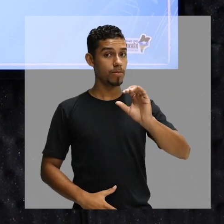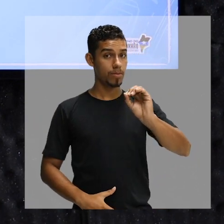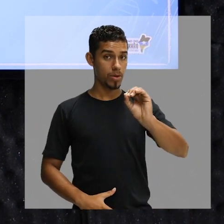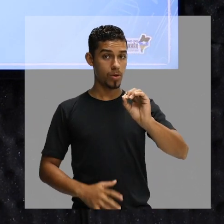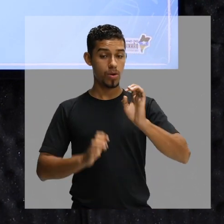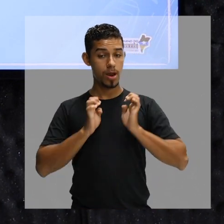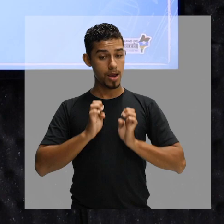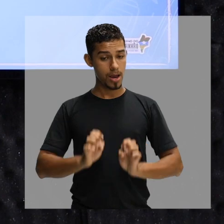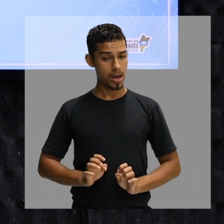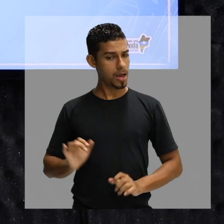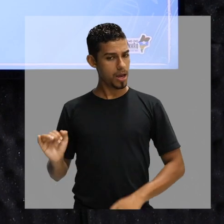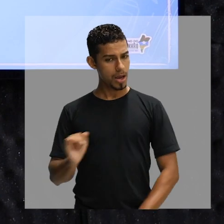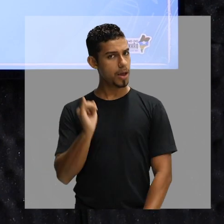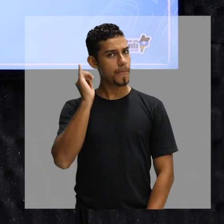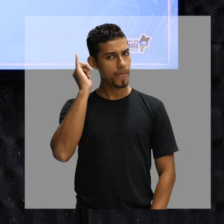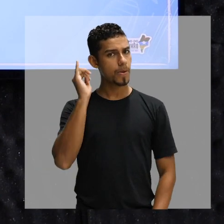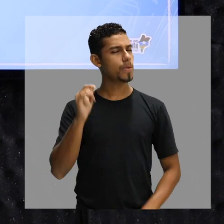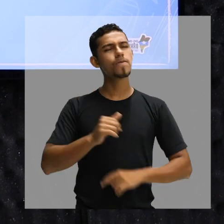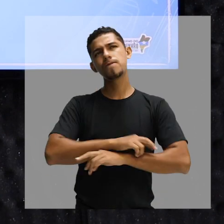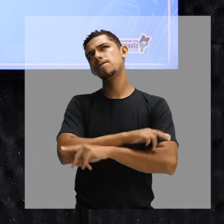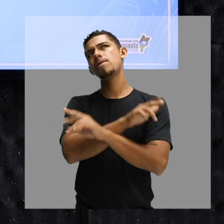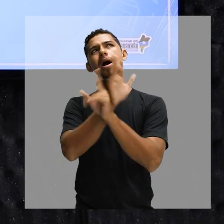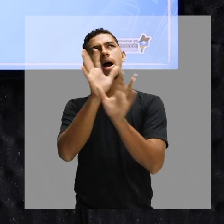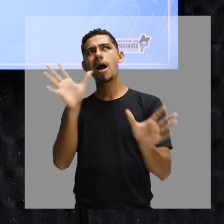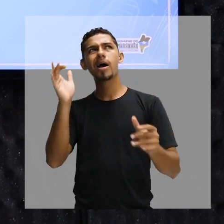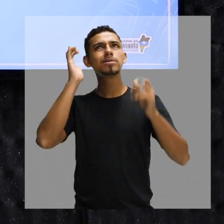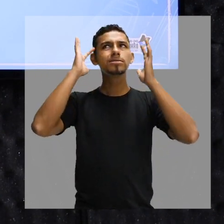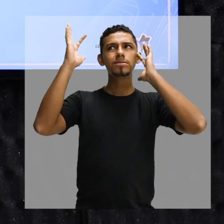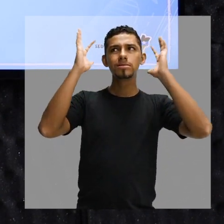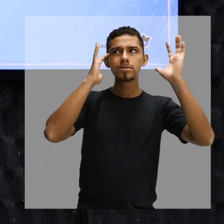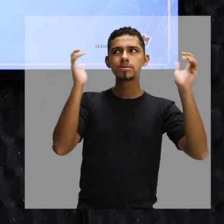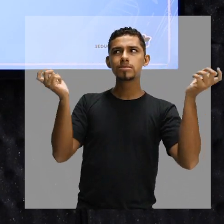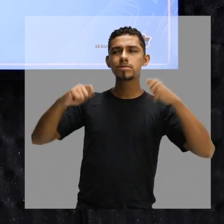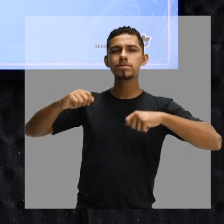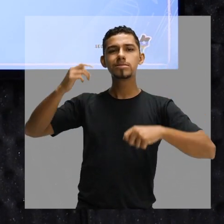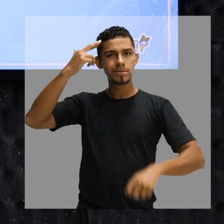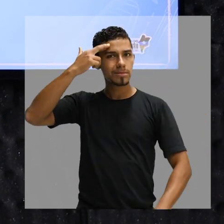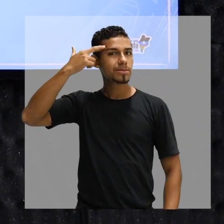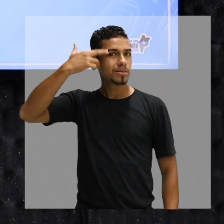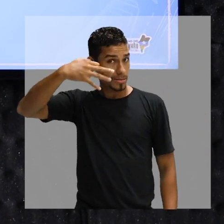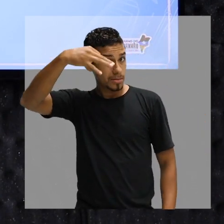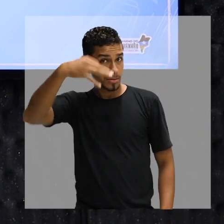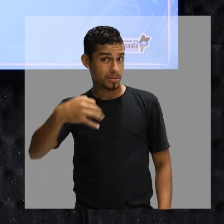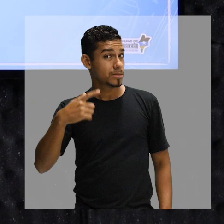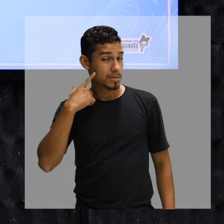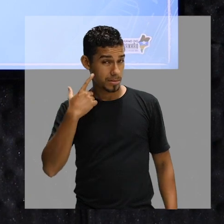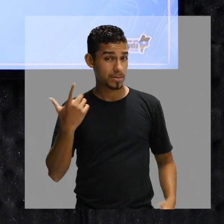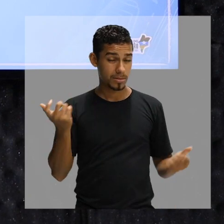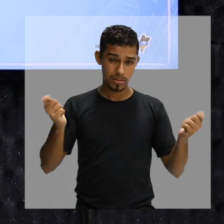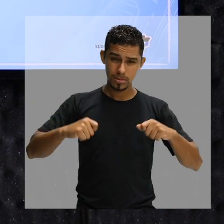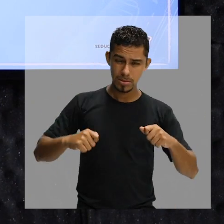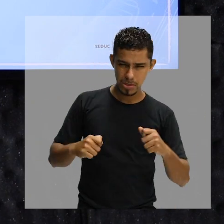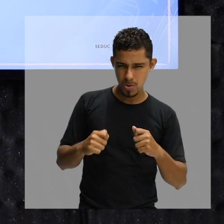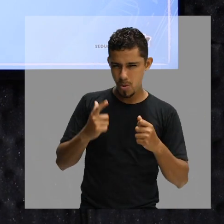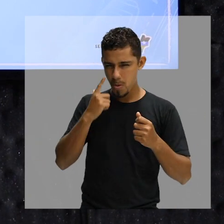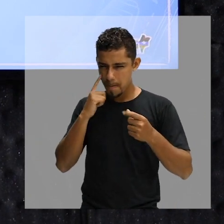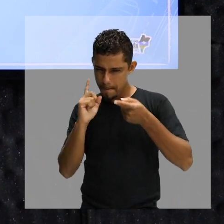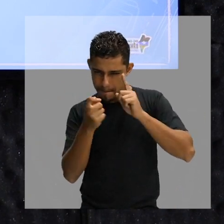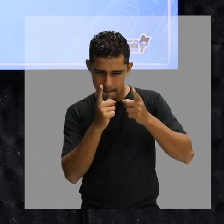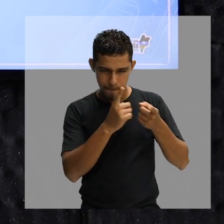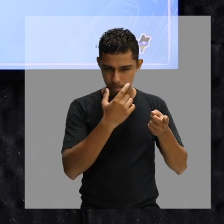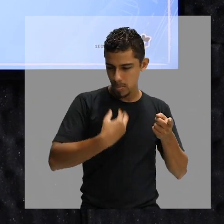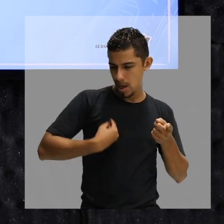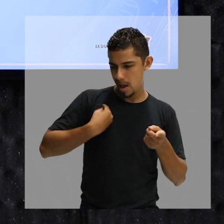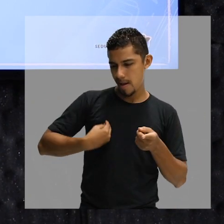hoje, por exemplo, que lida com uma série de proposições que nós devemos fazer reflexões pesadíssimas sobre a manipulação da vida, o uso da